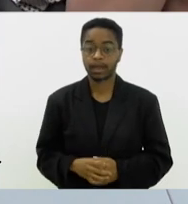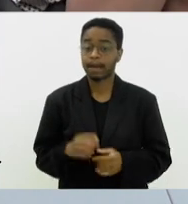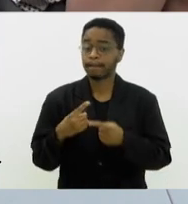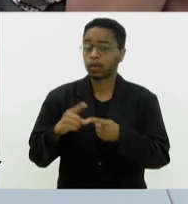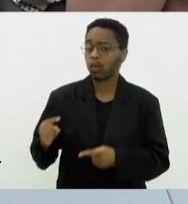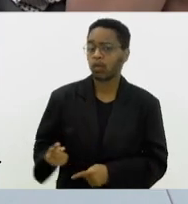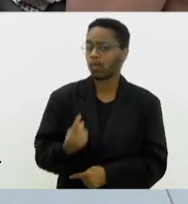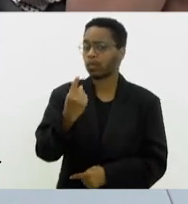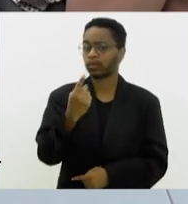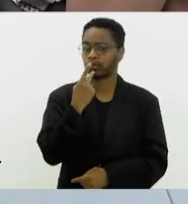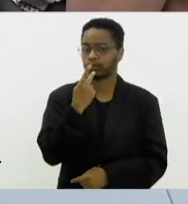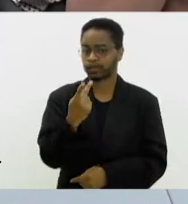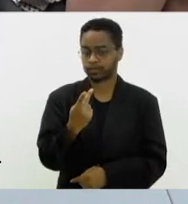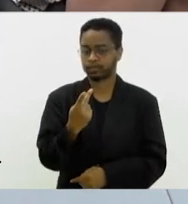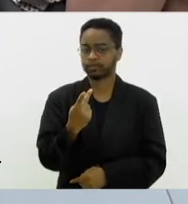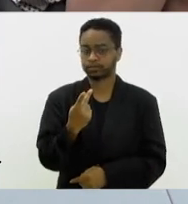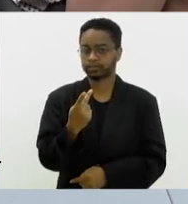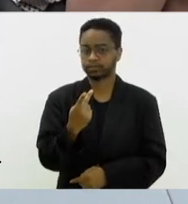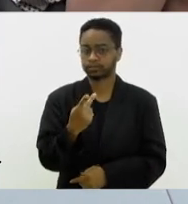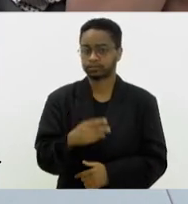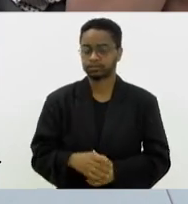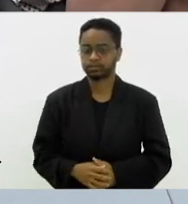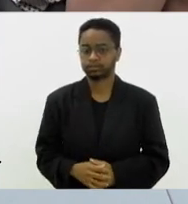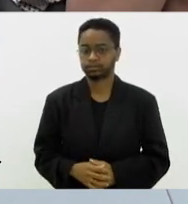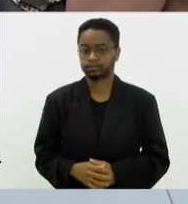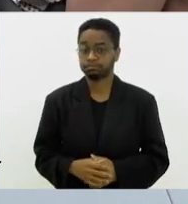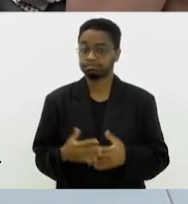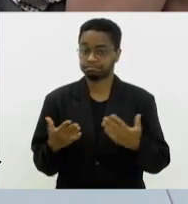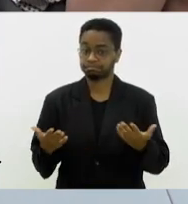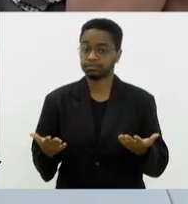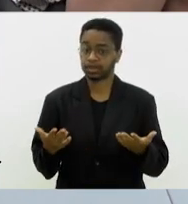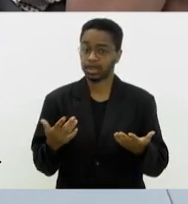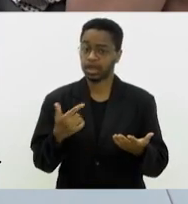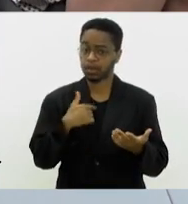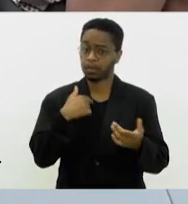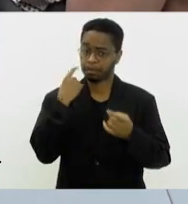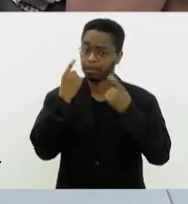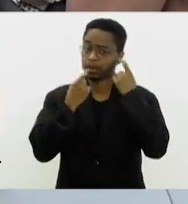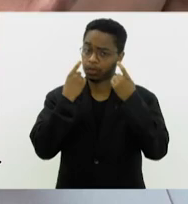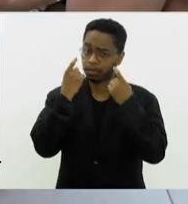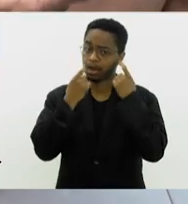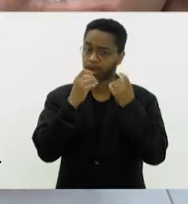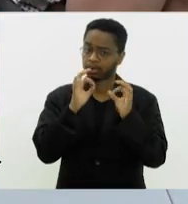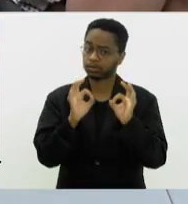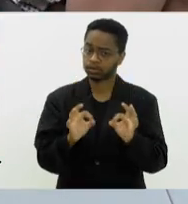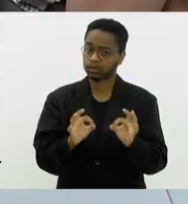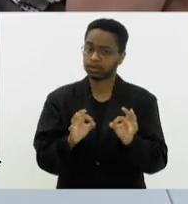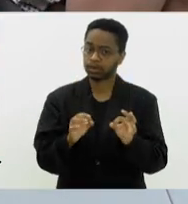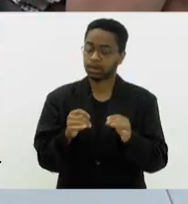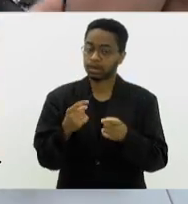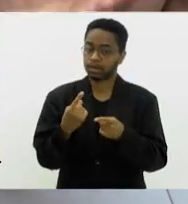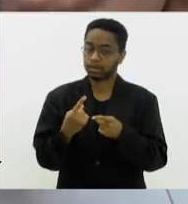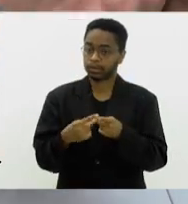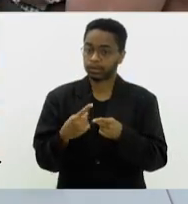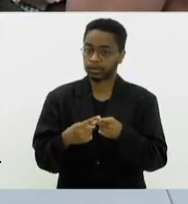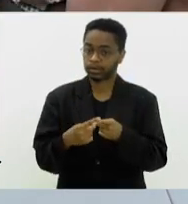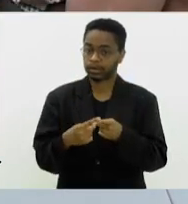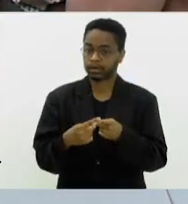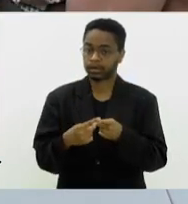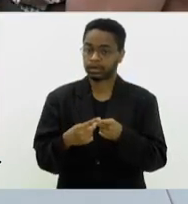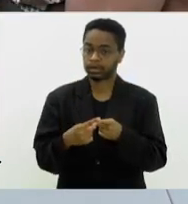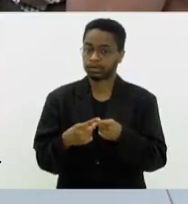que ele explicitou. E eu estou absolutamente preocupado, né? Porque ele tem